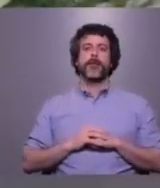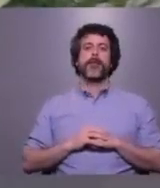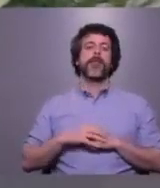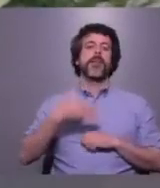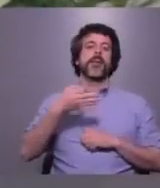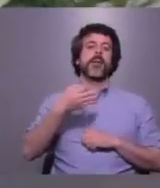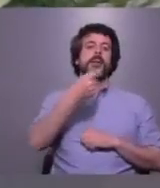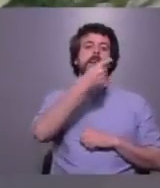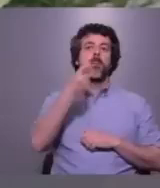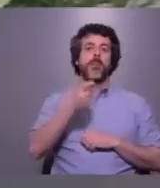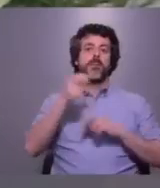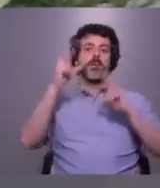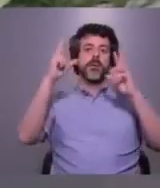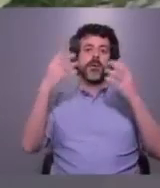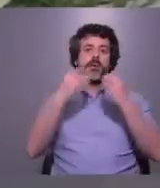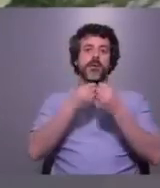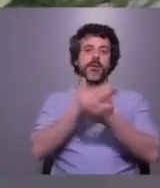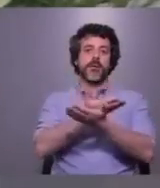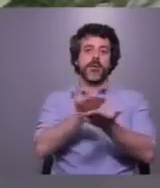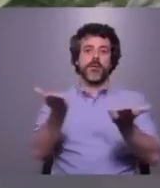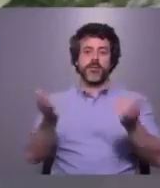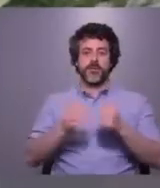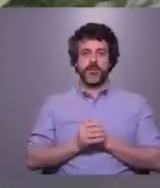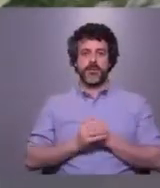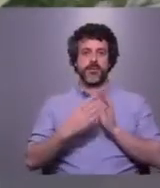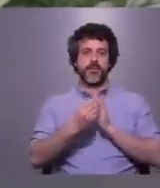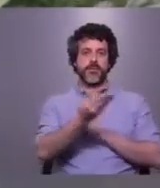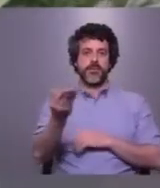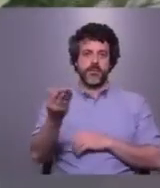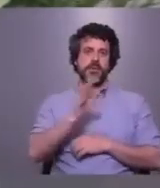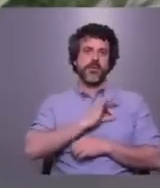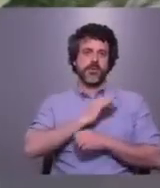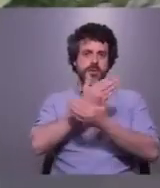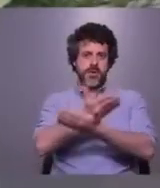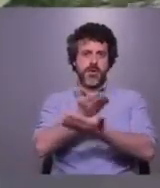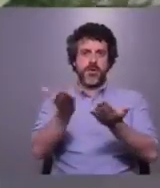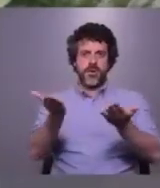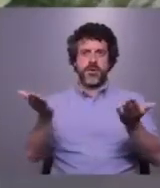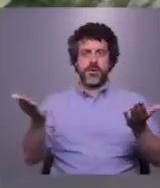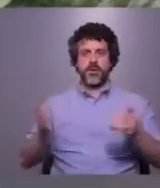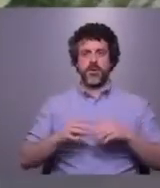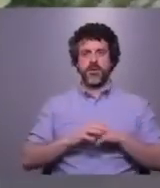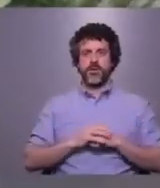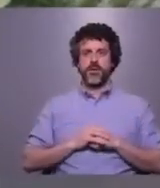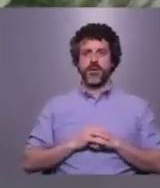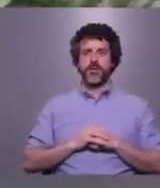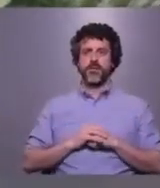Pax vobis. Et cum spiritu tuo.